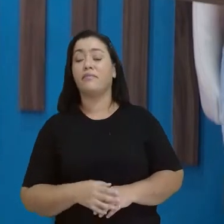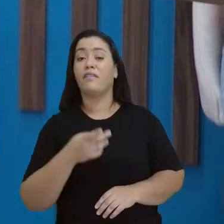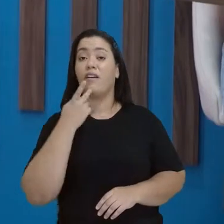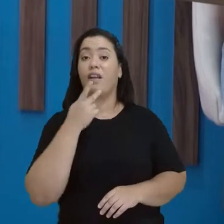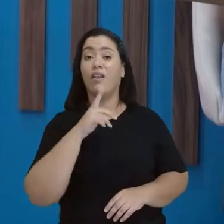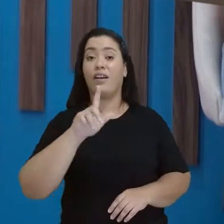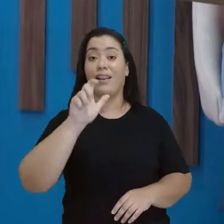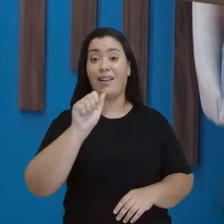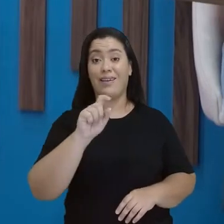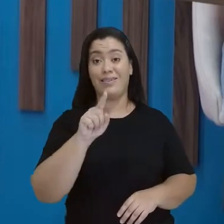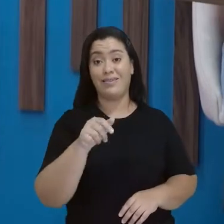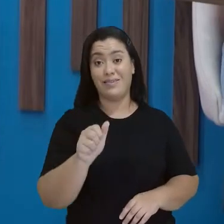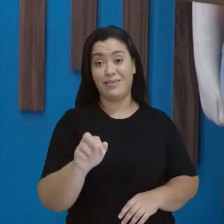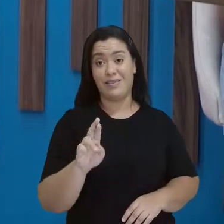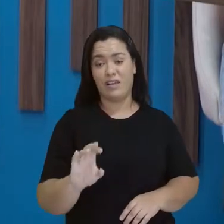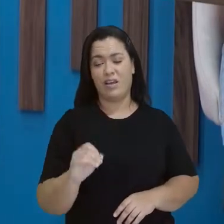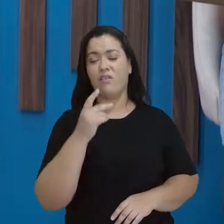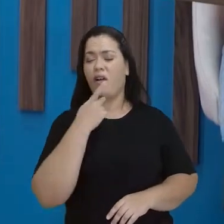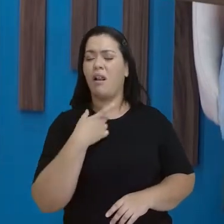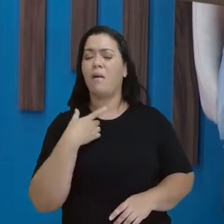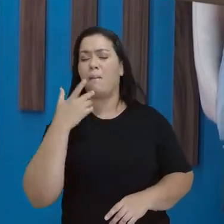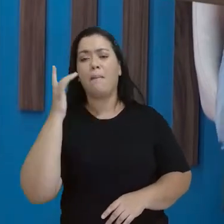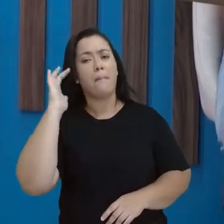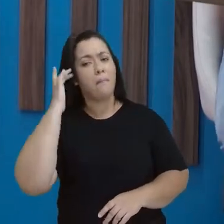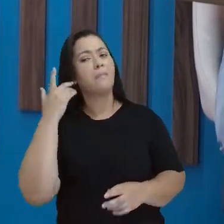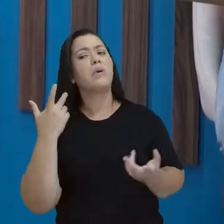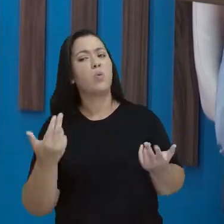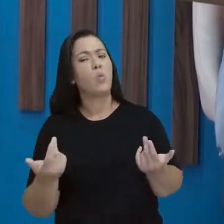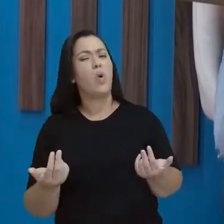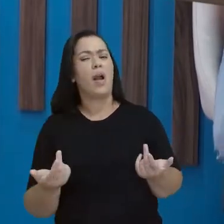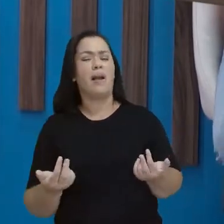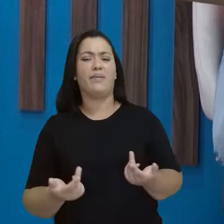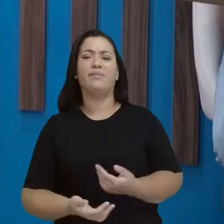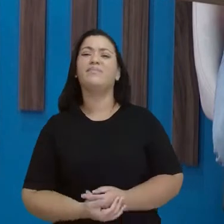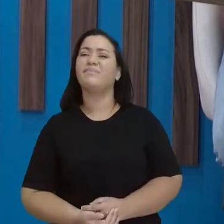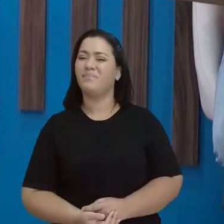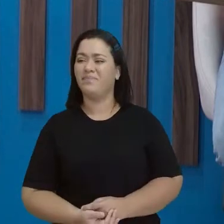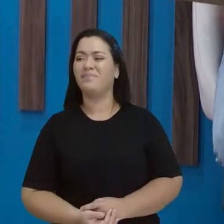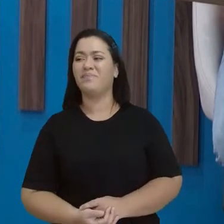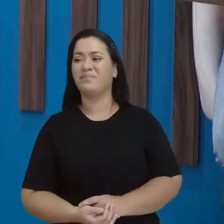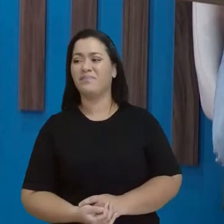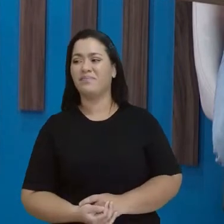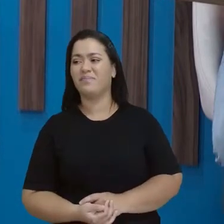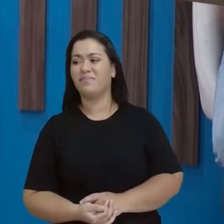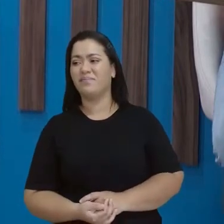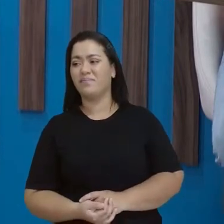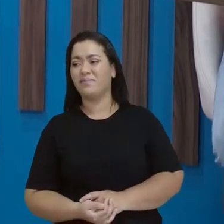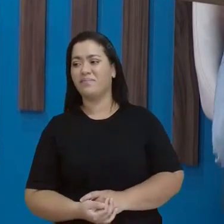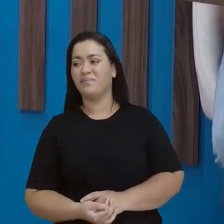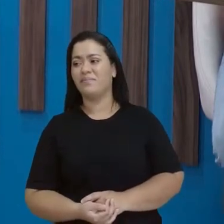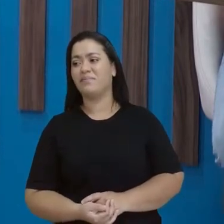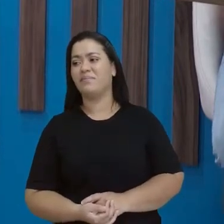que acha que tem a mesma quantidade. Olha aí, Lázaro está achando que tem a mesma quantidade.